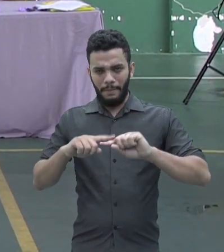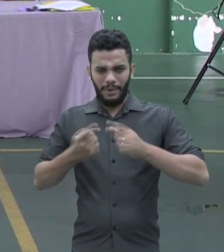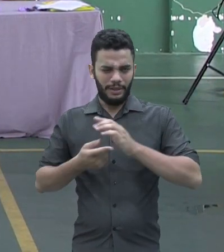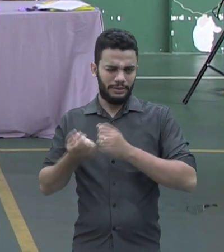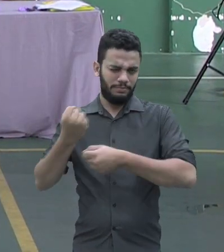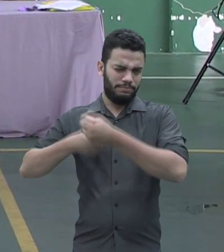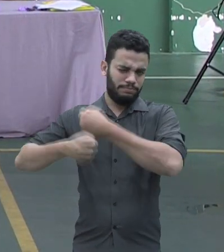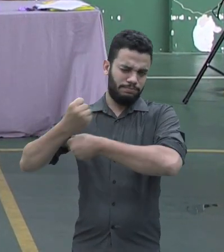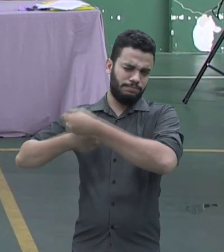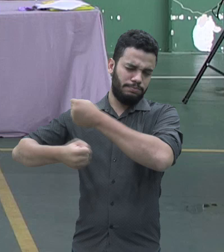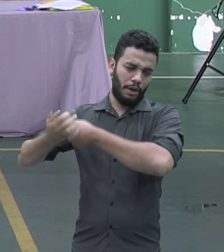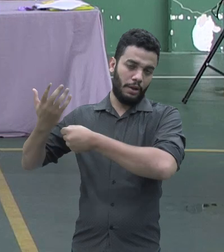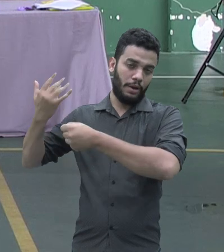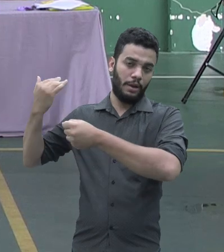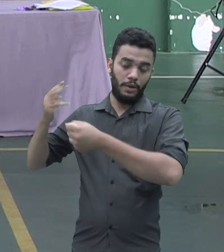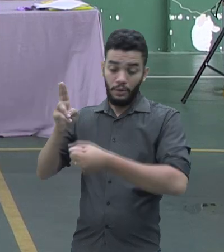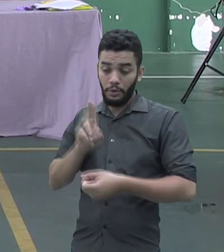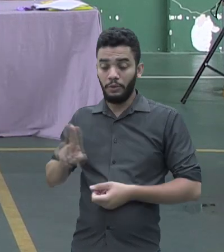WhatsApp.